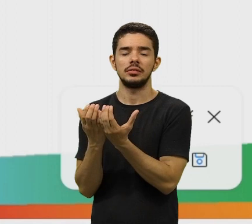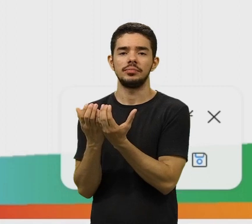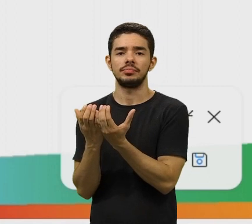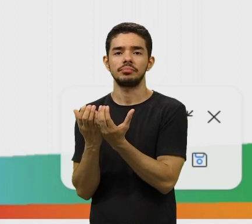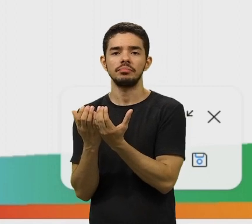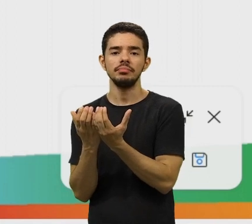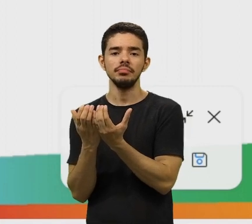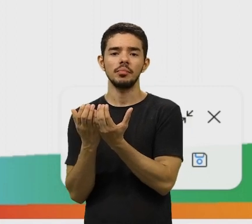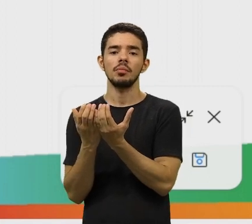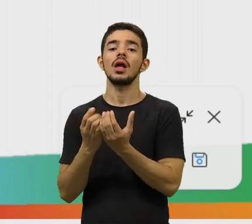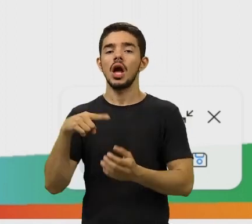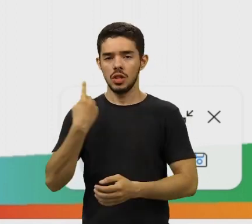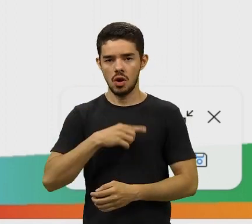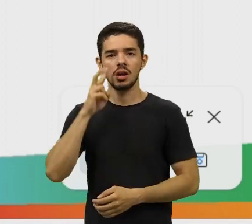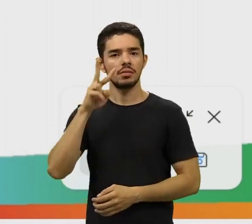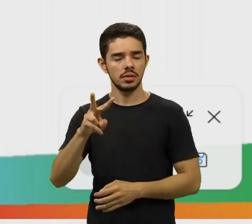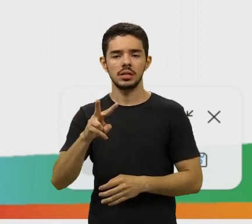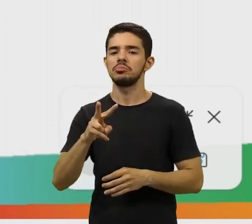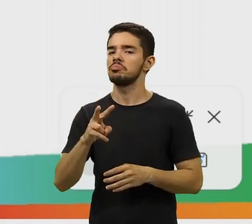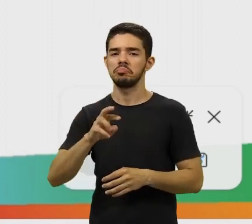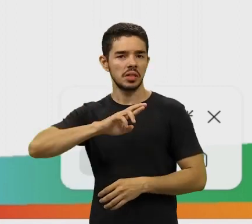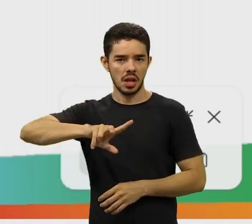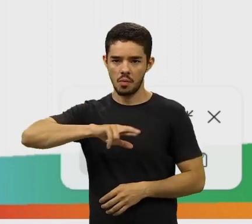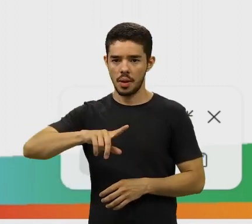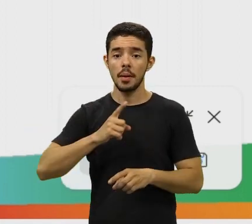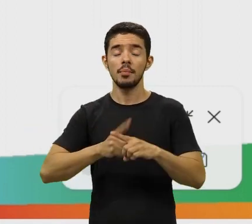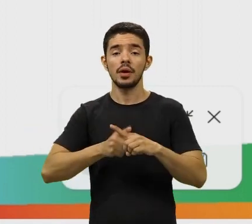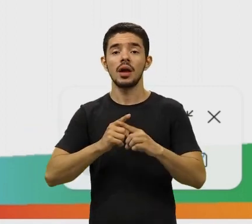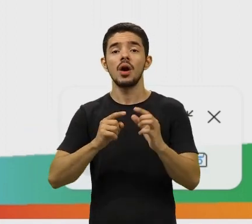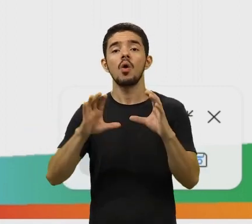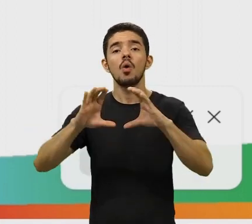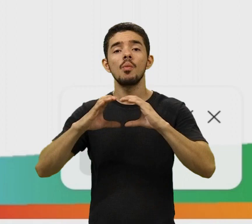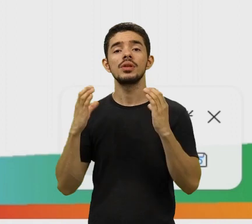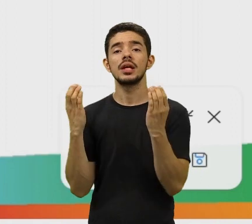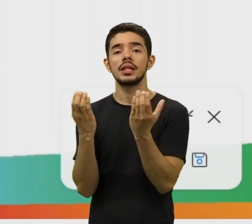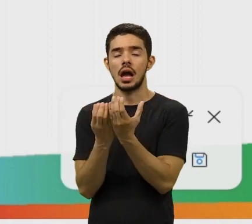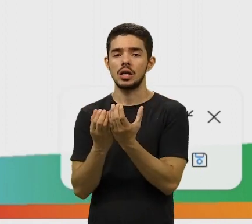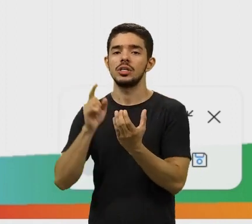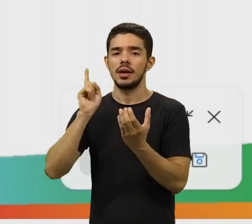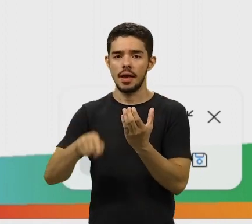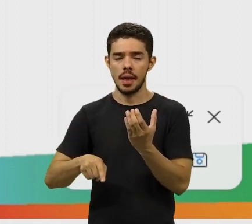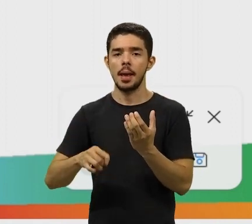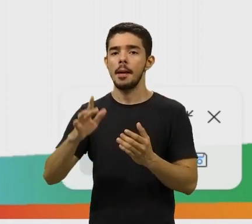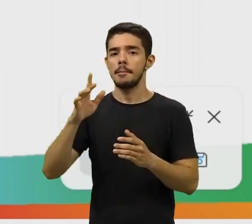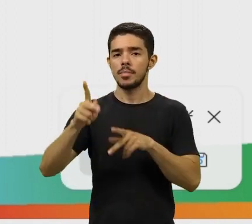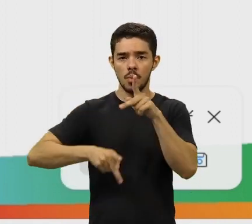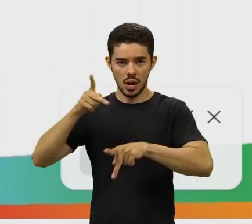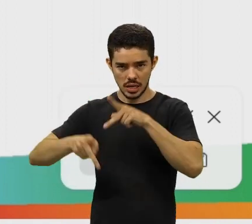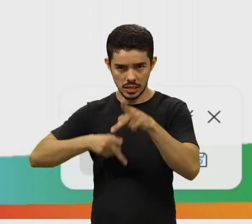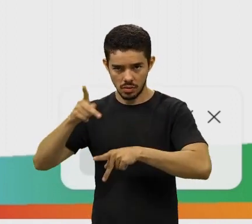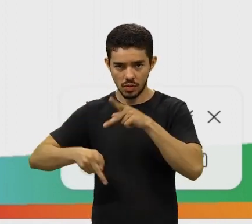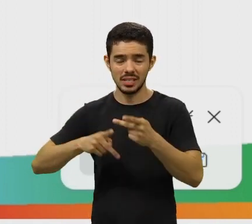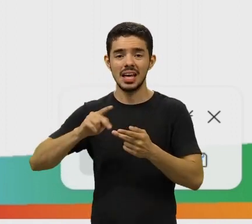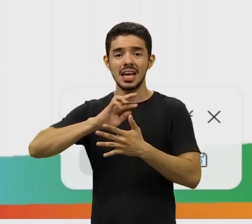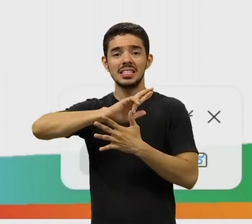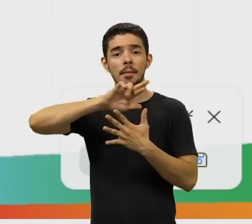comunidade? Aí, pelo que nós vimos também, não. Porque uma comunidade são indivíduos, populações